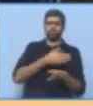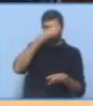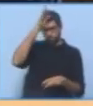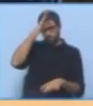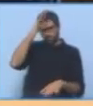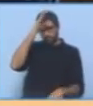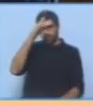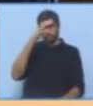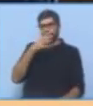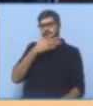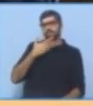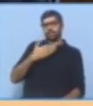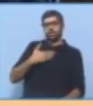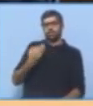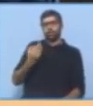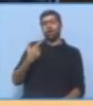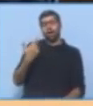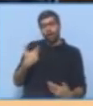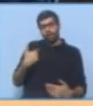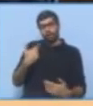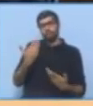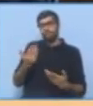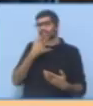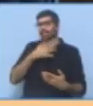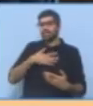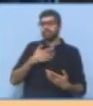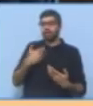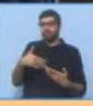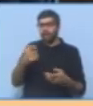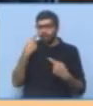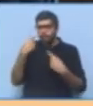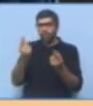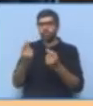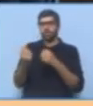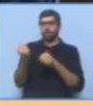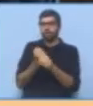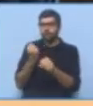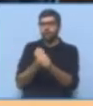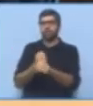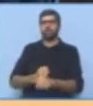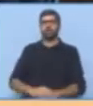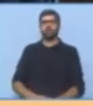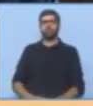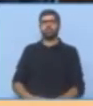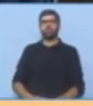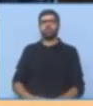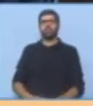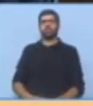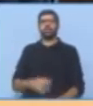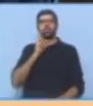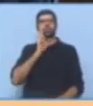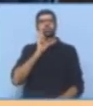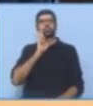também em off, me pediu. Agora vai e mostra, faz. A Helena, desculpa lá,